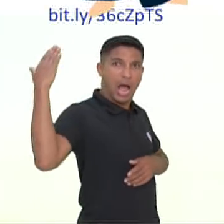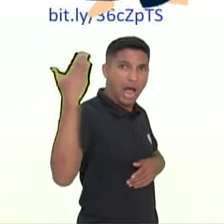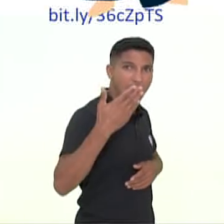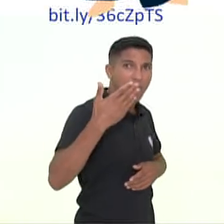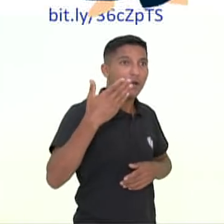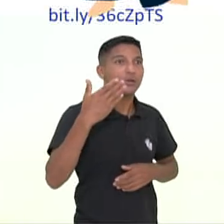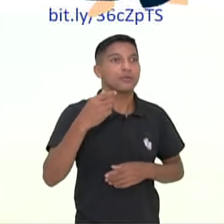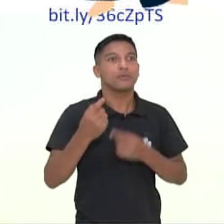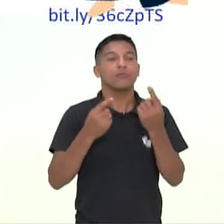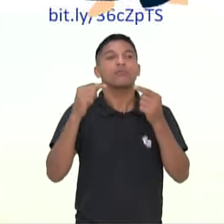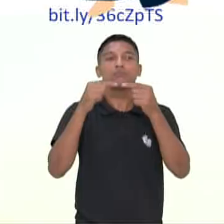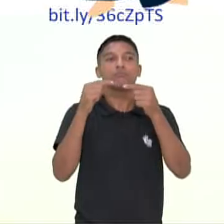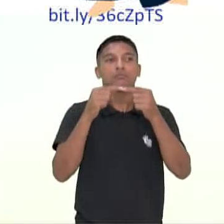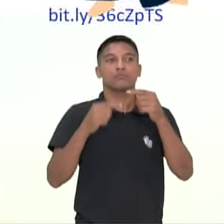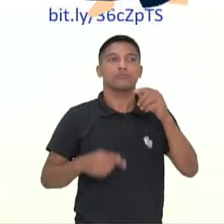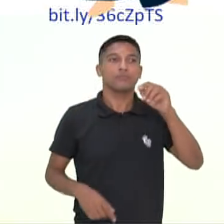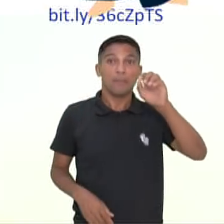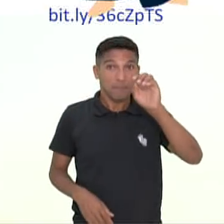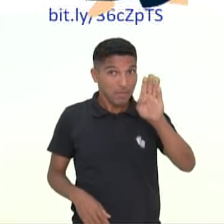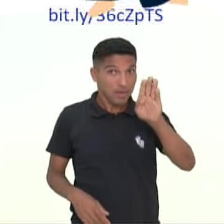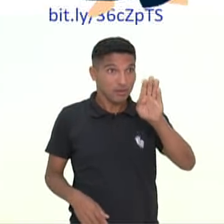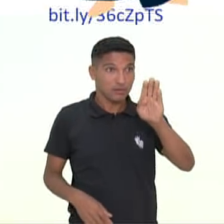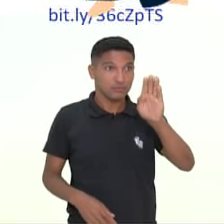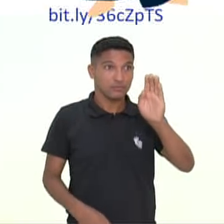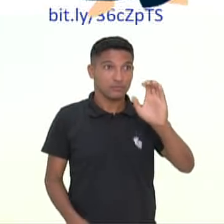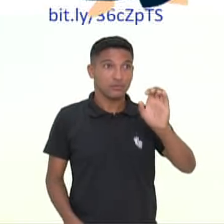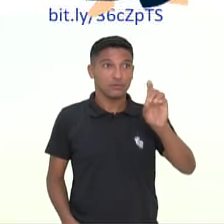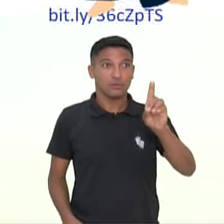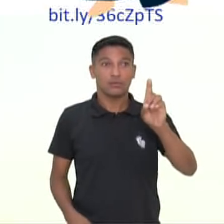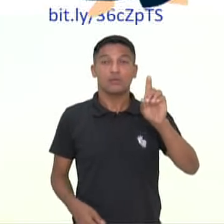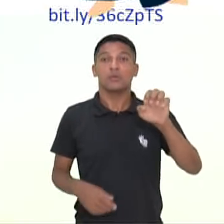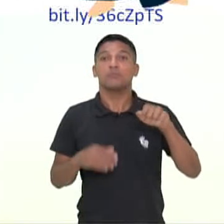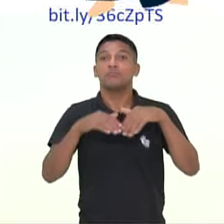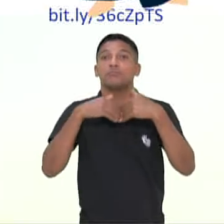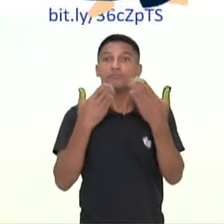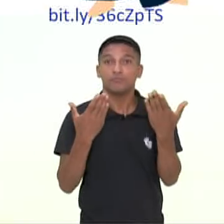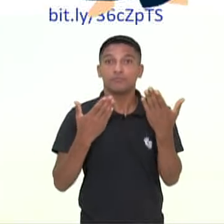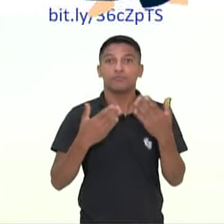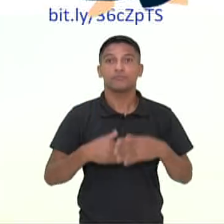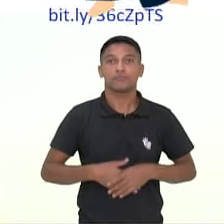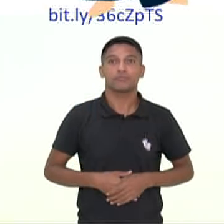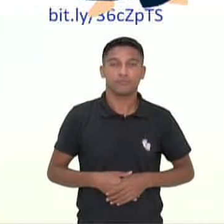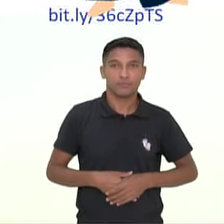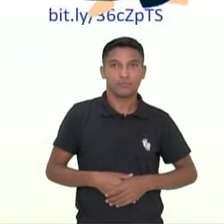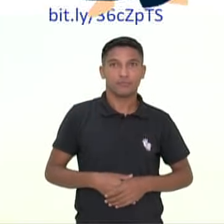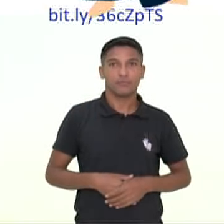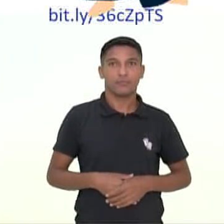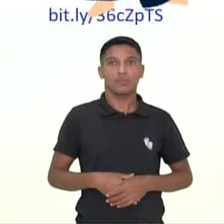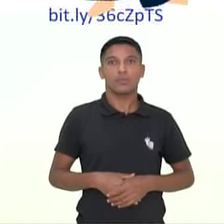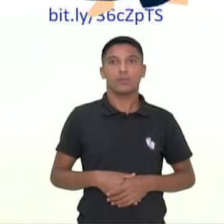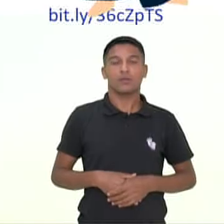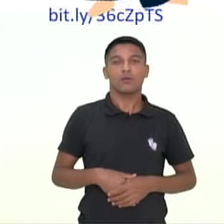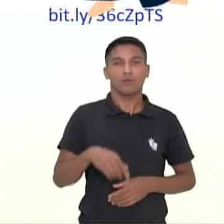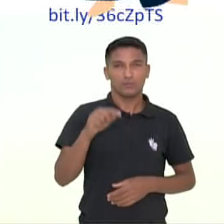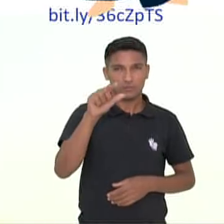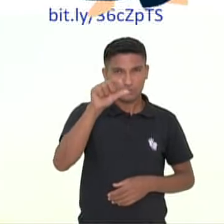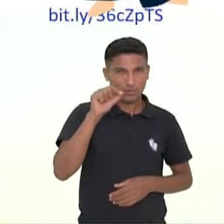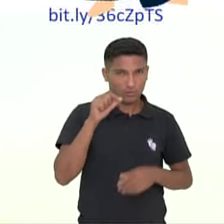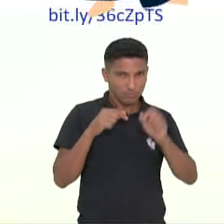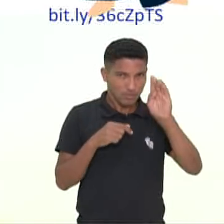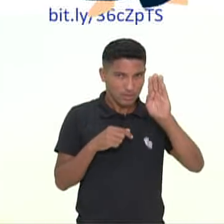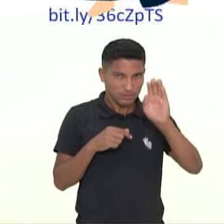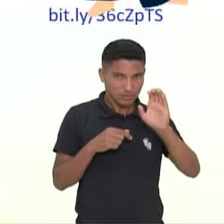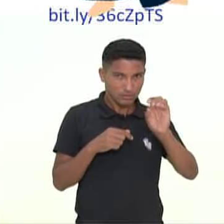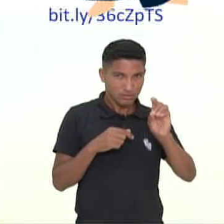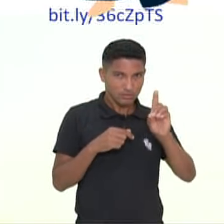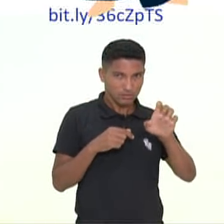seja entre estes e o universo que os rodeia, né? Que a gente conseguiu resolver, né? Então agora você responde,